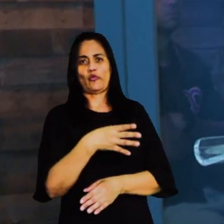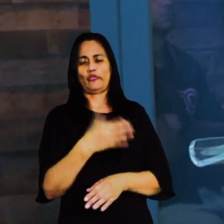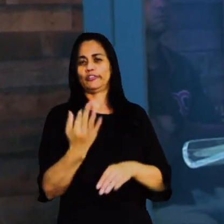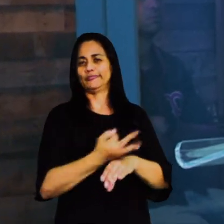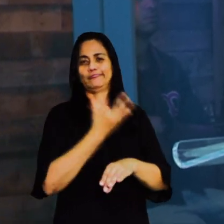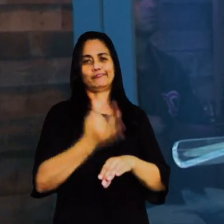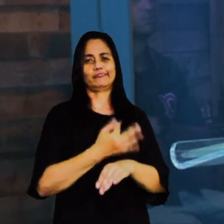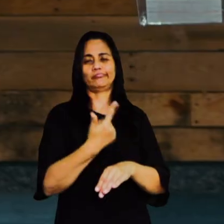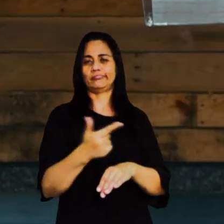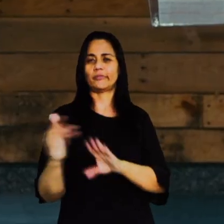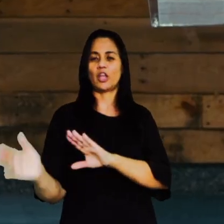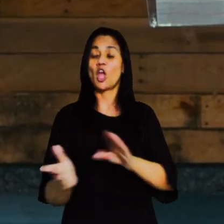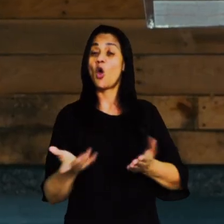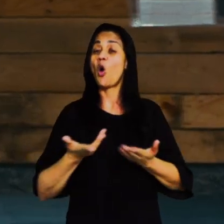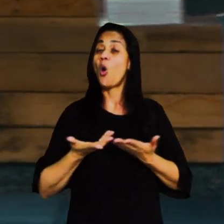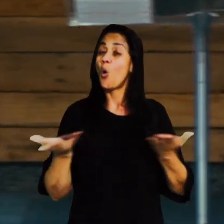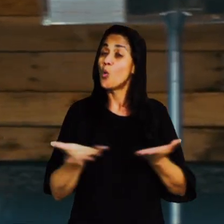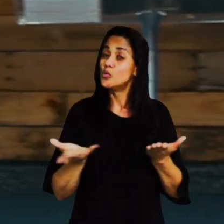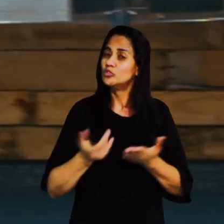E hoje eu quero responder para você,